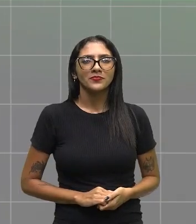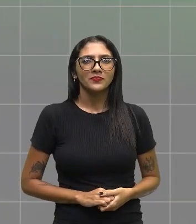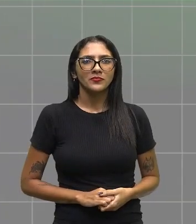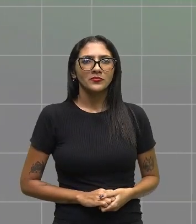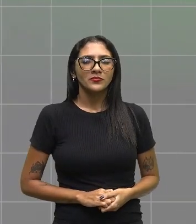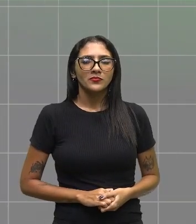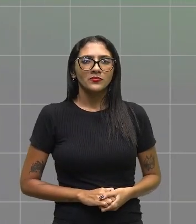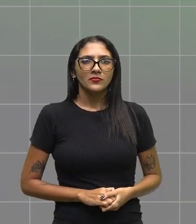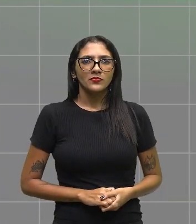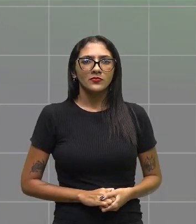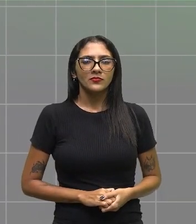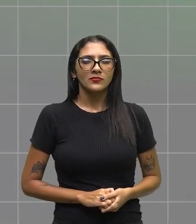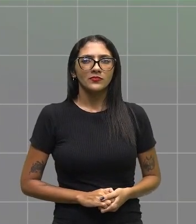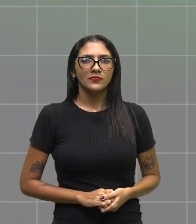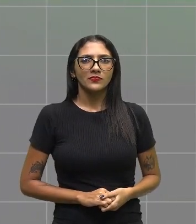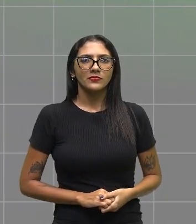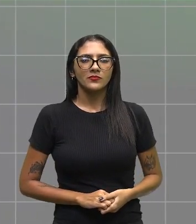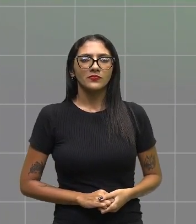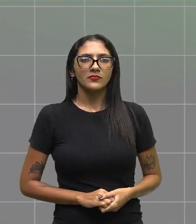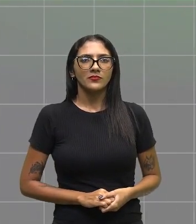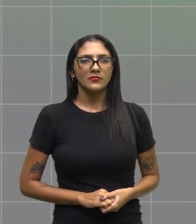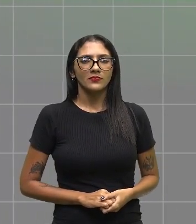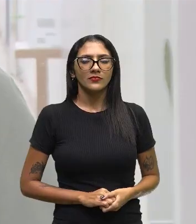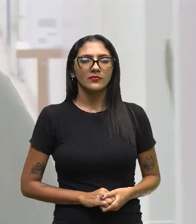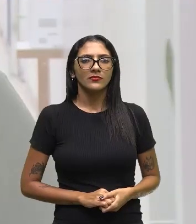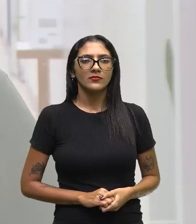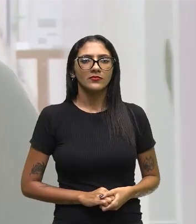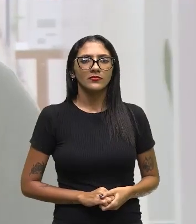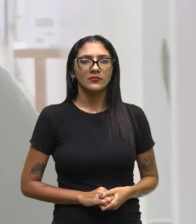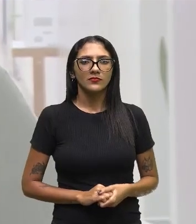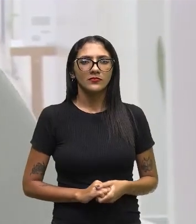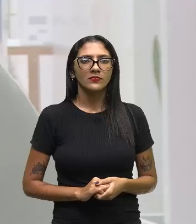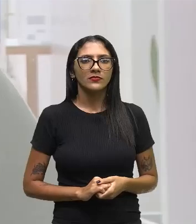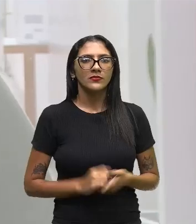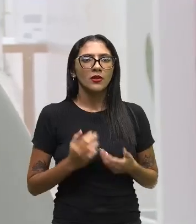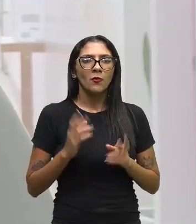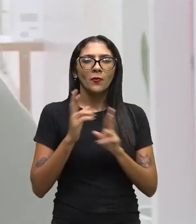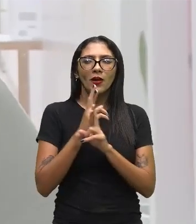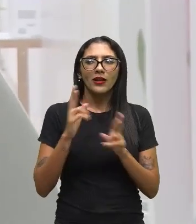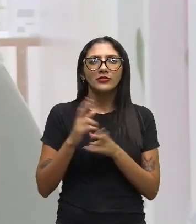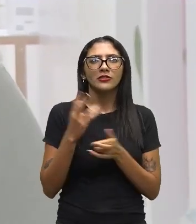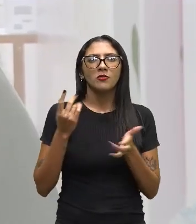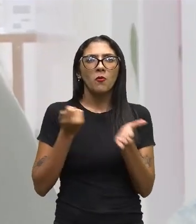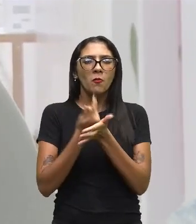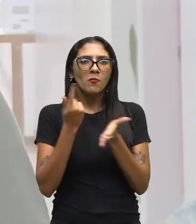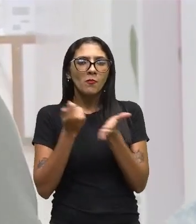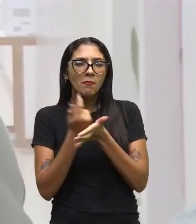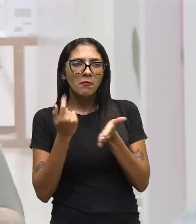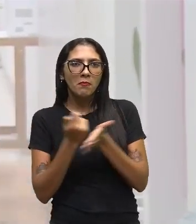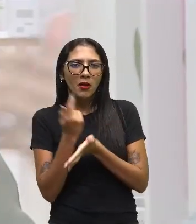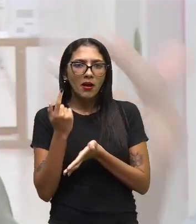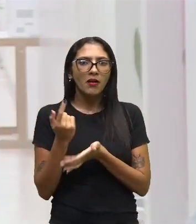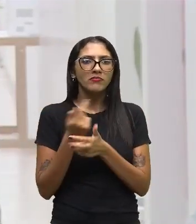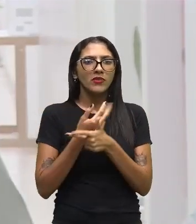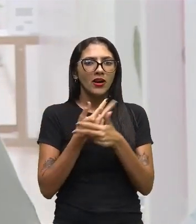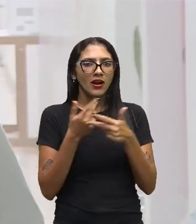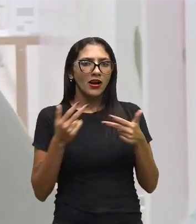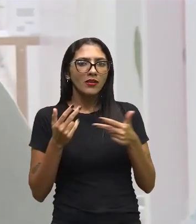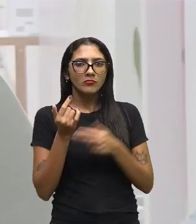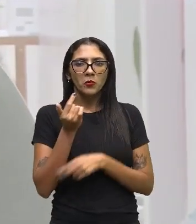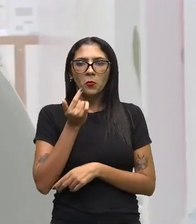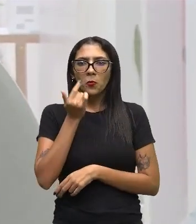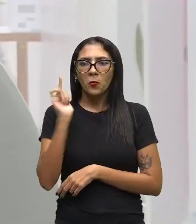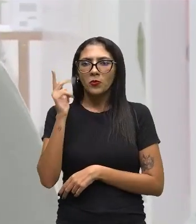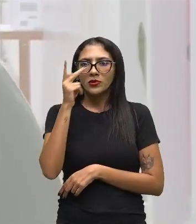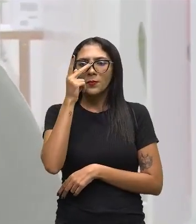Com relação a comprar, né, alguma coisa que outra pessoa